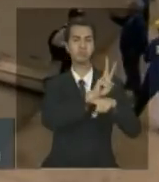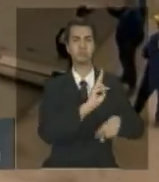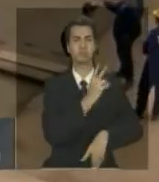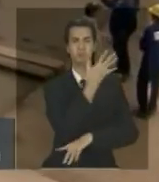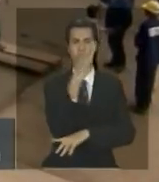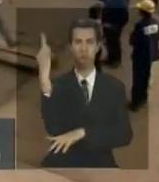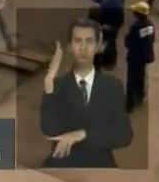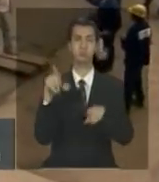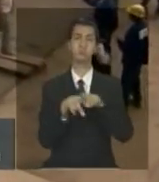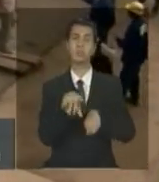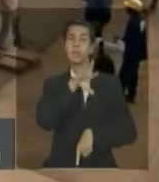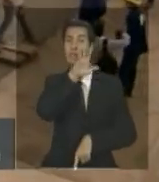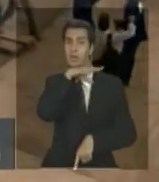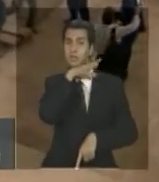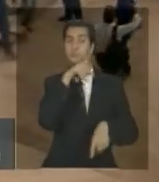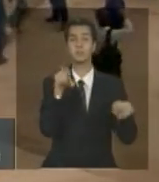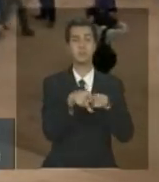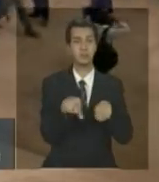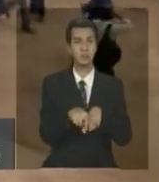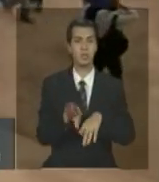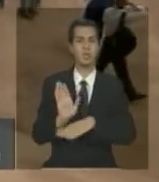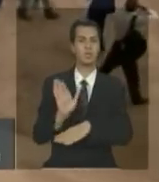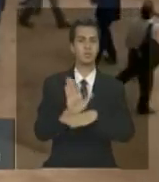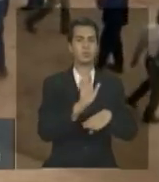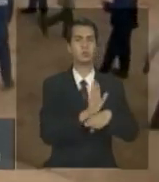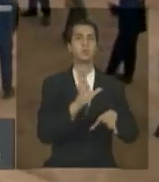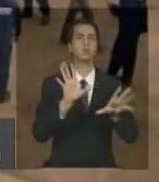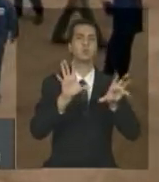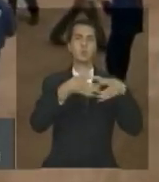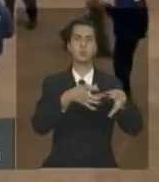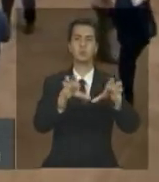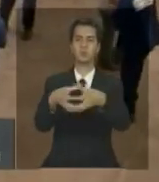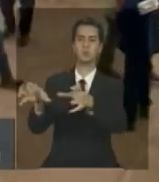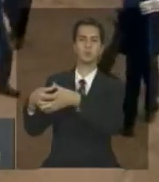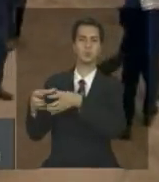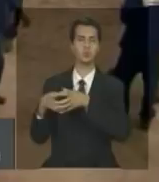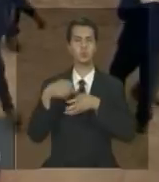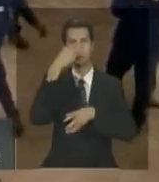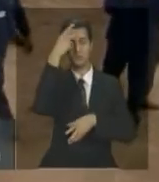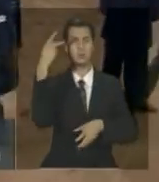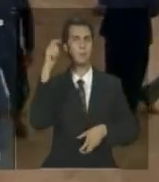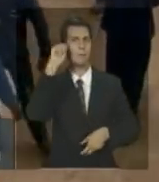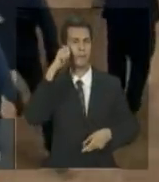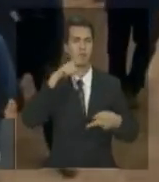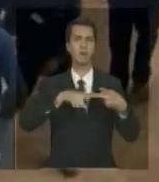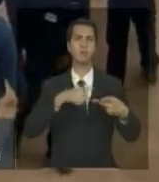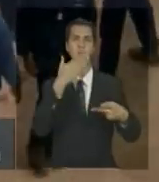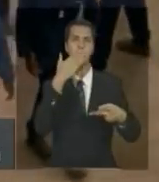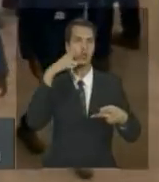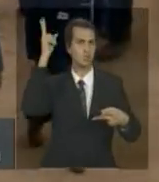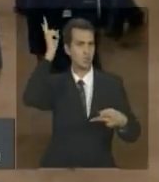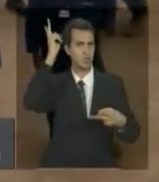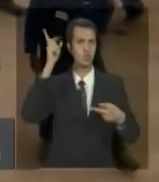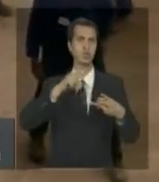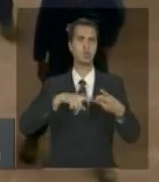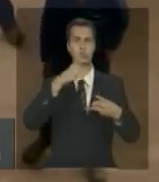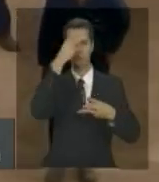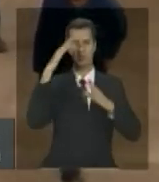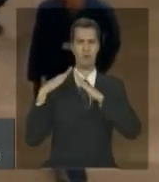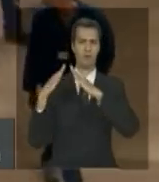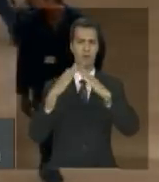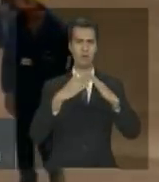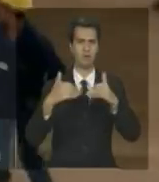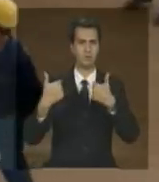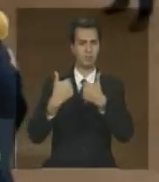e para o apoio às comunidades ribeirinhas, às comunidades indígenas quilombolas que cercam os